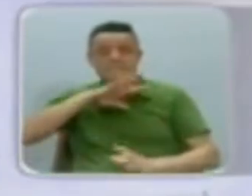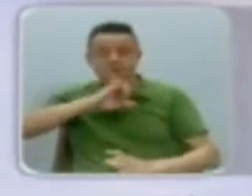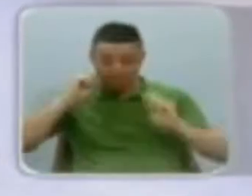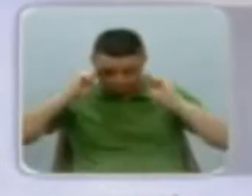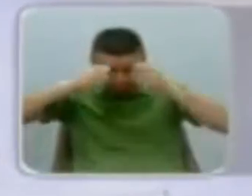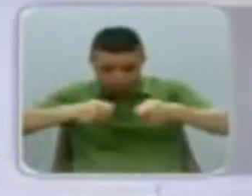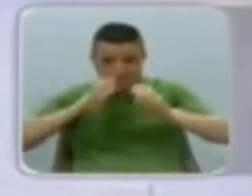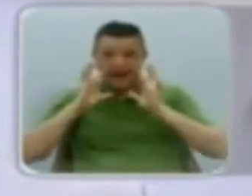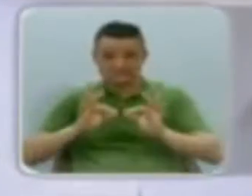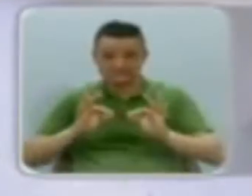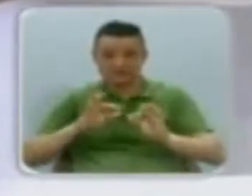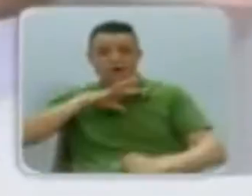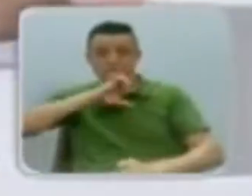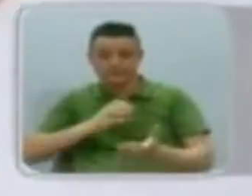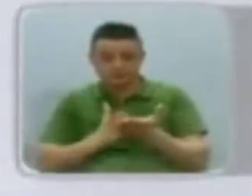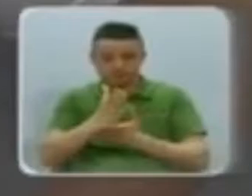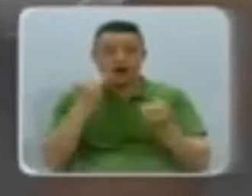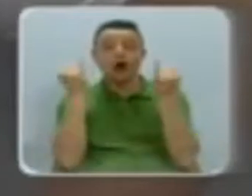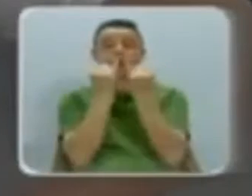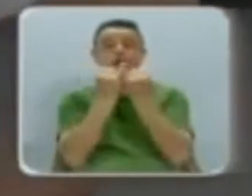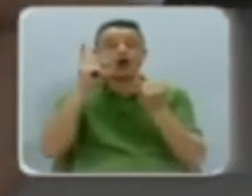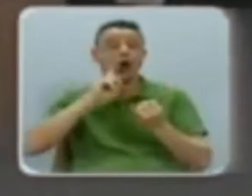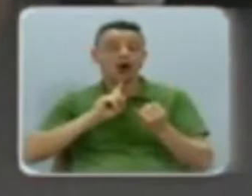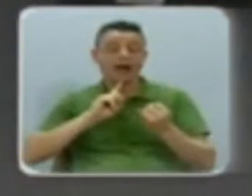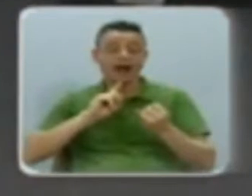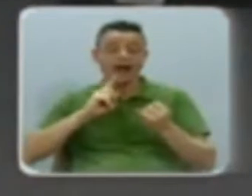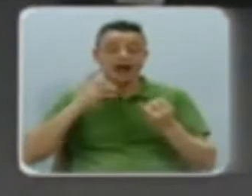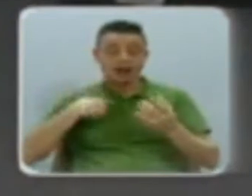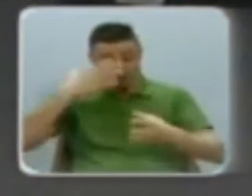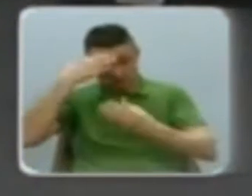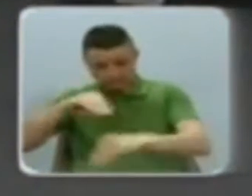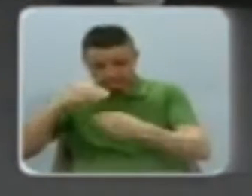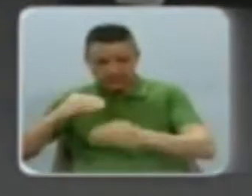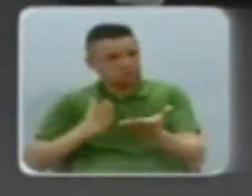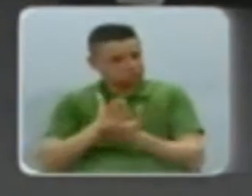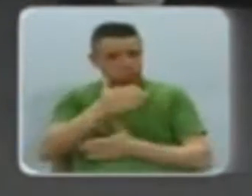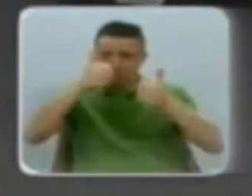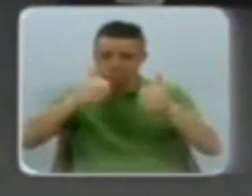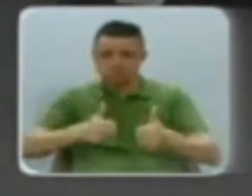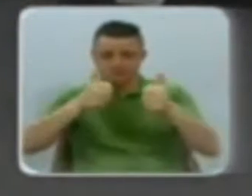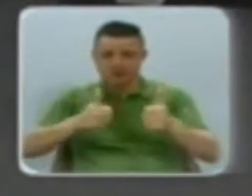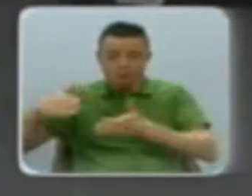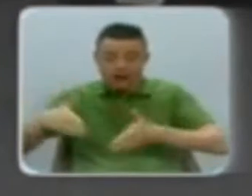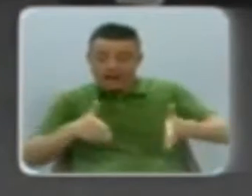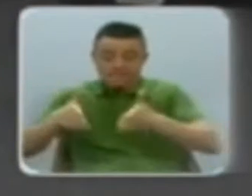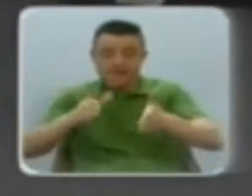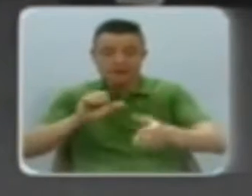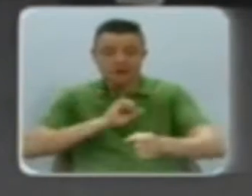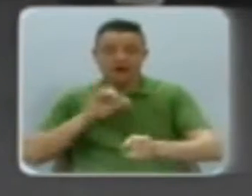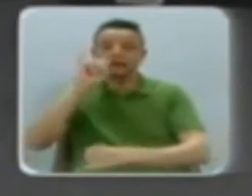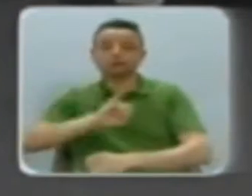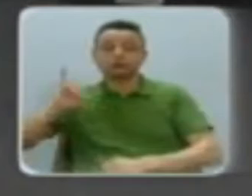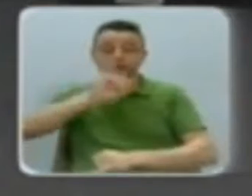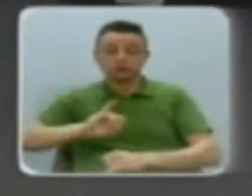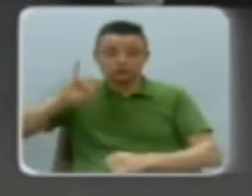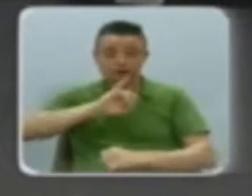só nascem filhos, segue para as noras. A minha nora é que estou a ensinar e ela já vai muito bem. Já segue bem os caminhos da sogra,